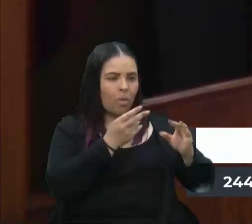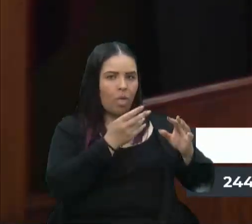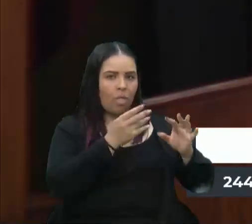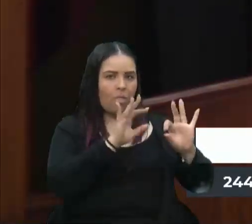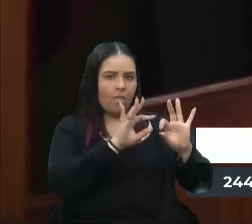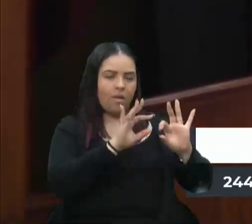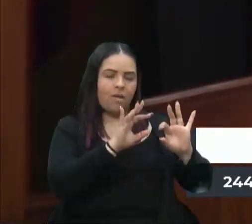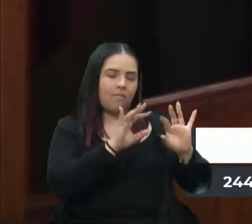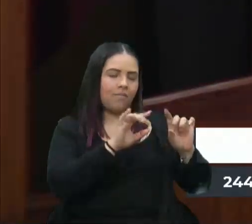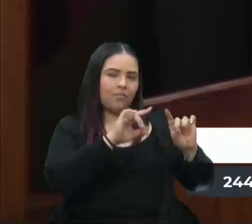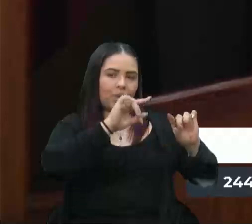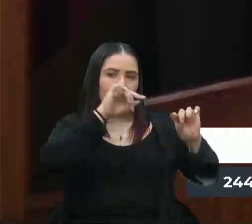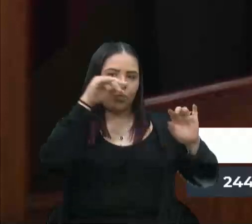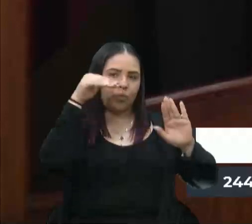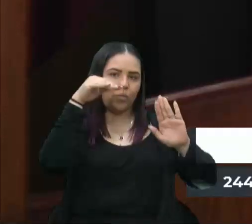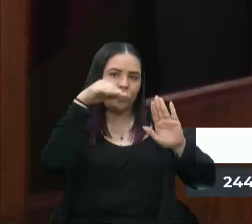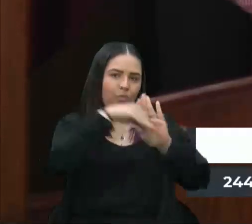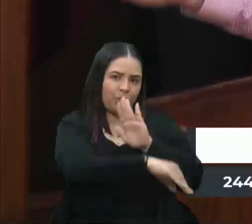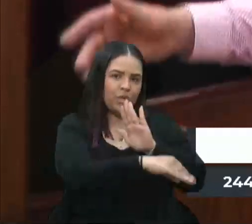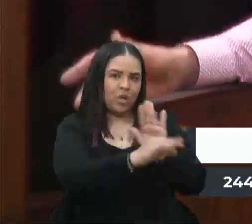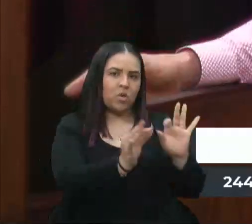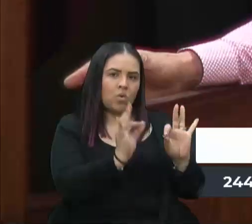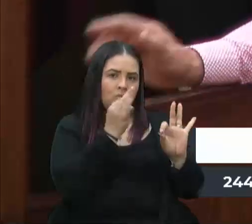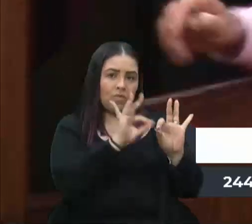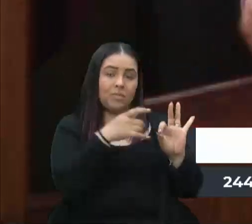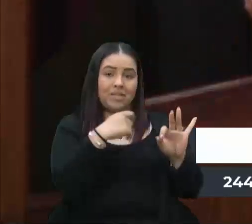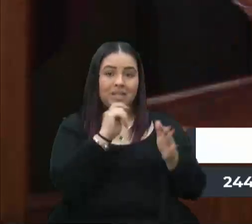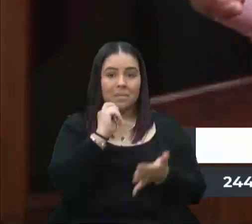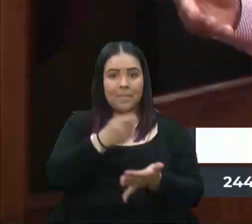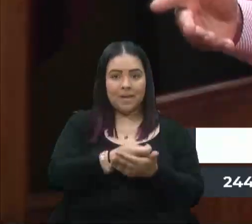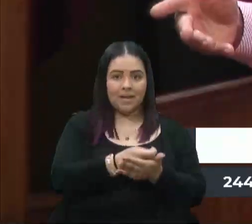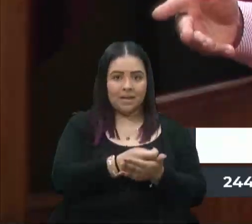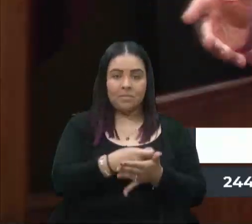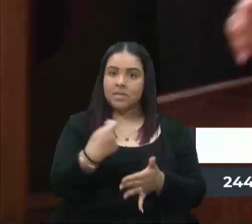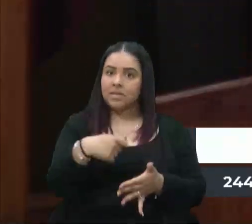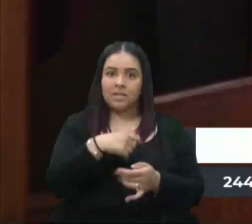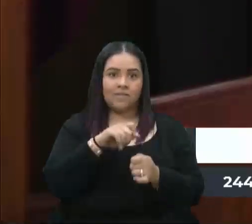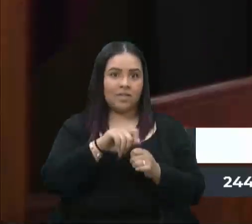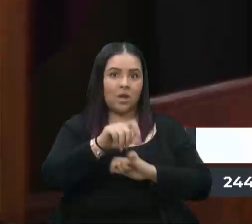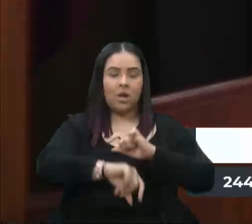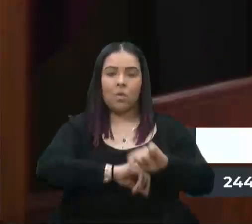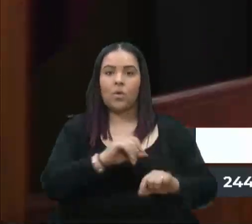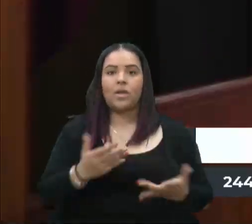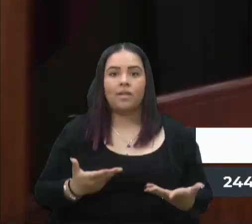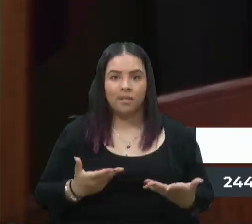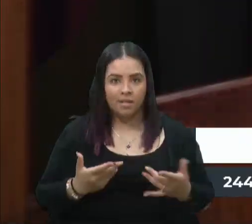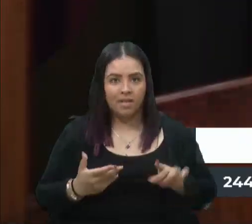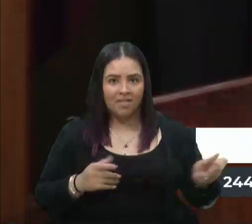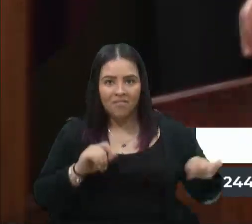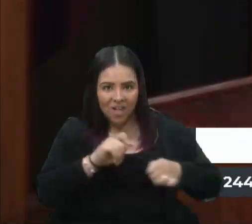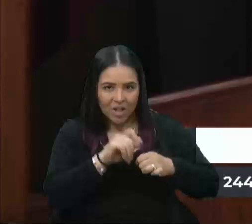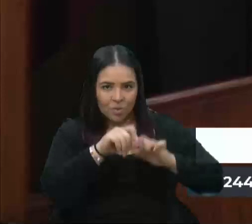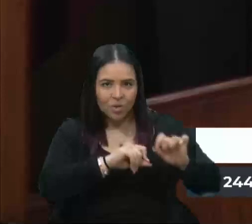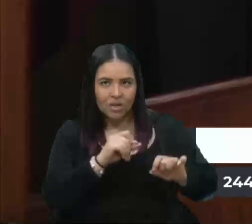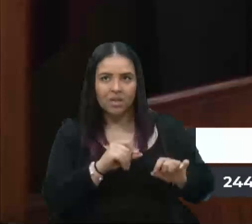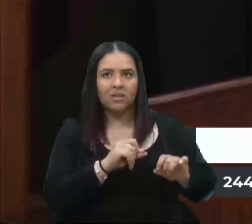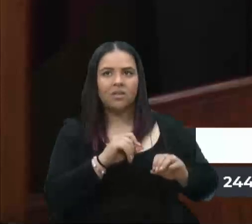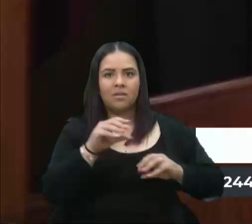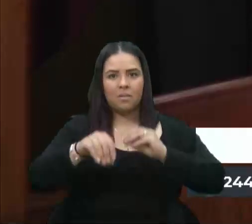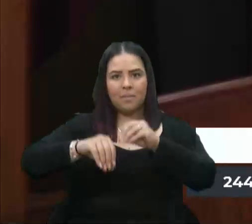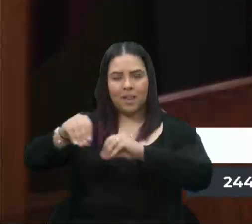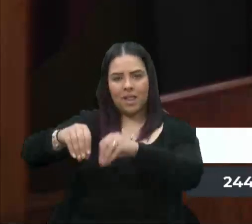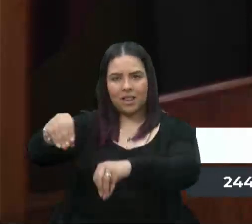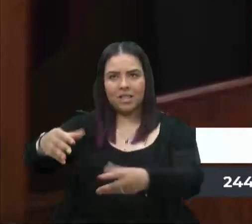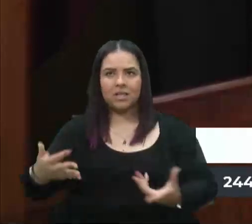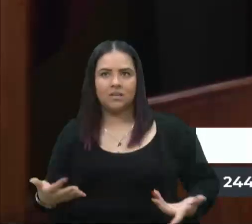precisa, para cobrir as suas contas, se reinventar. O que o agricultor faz? Planta,